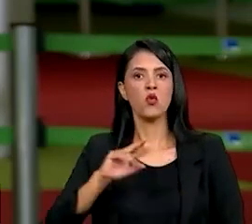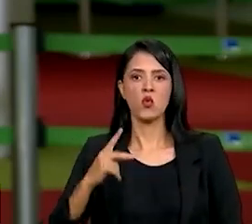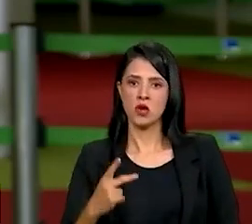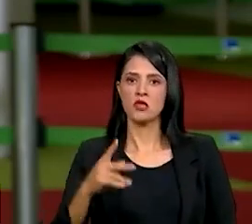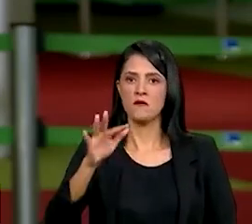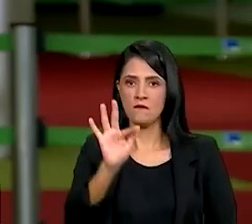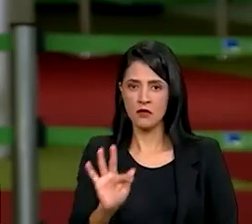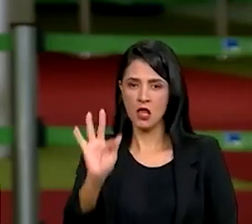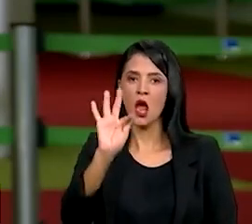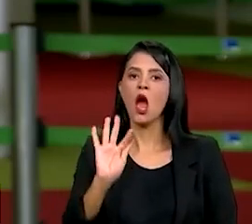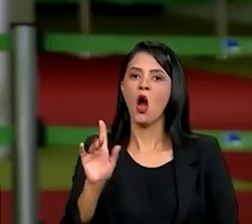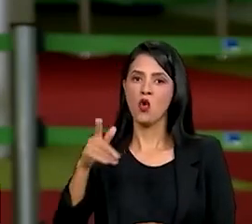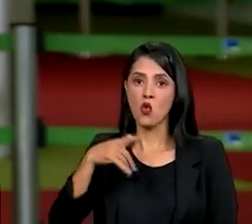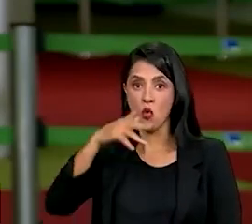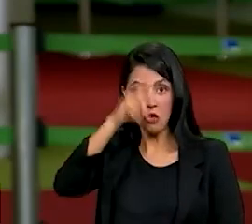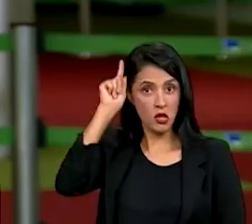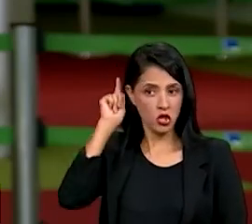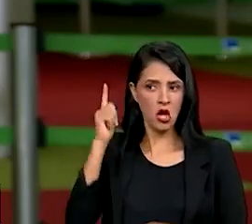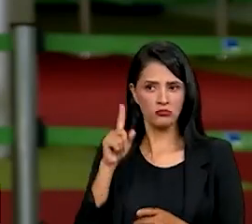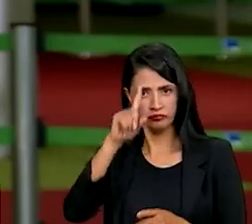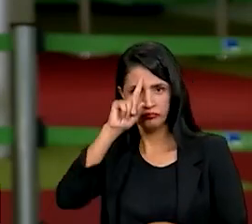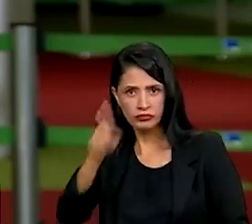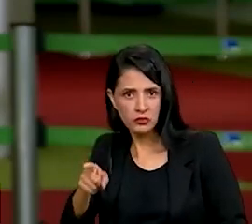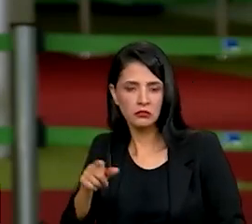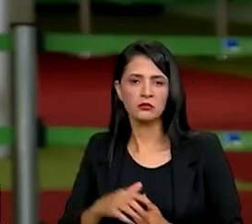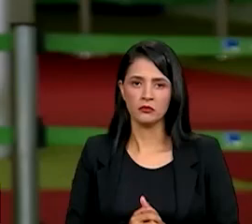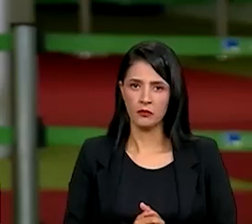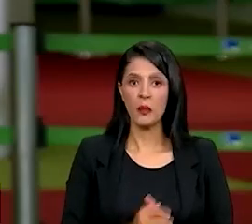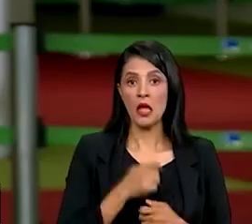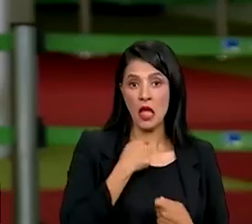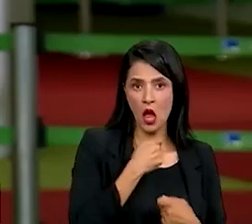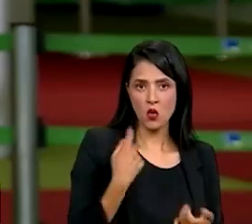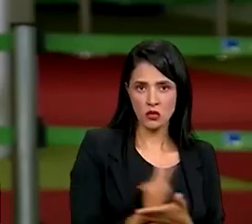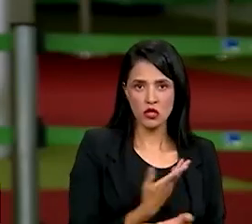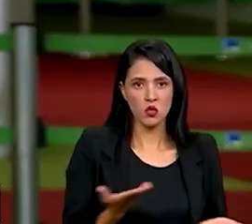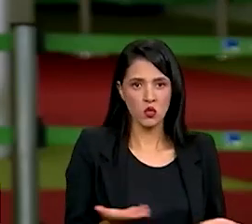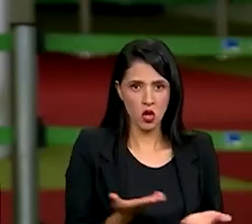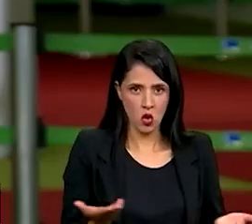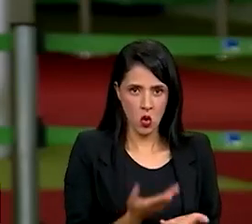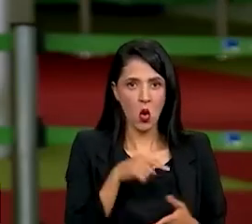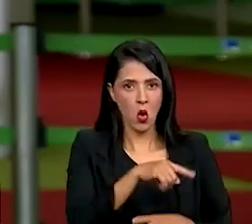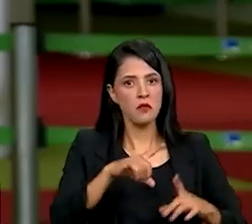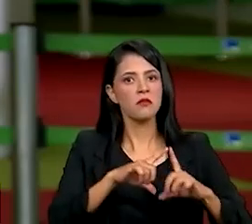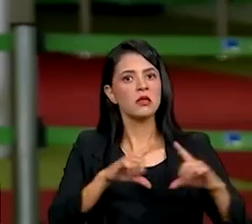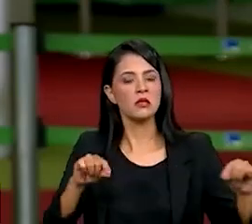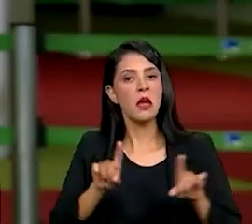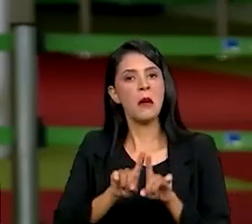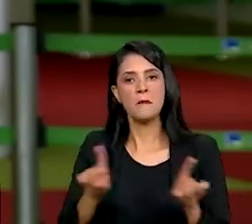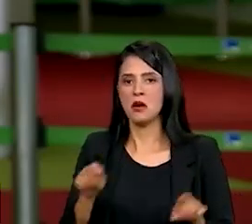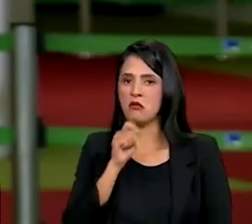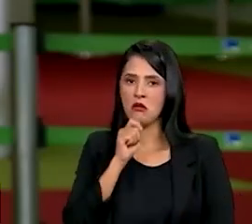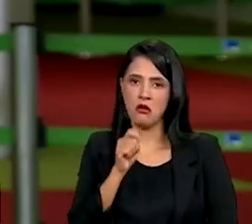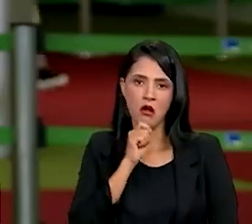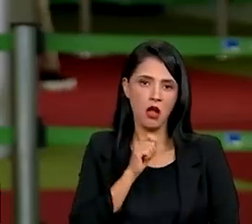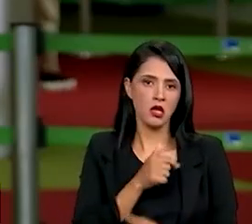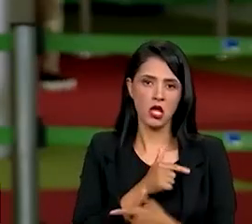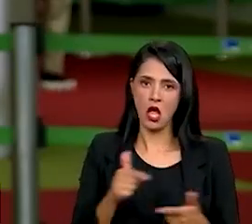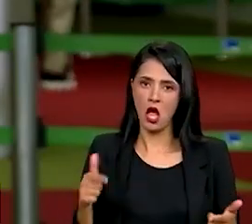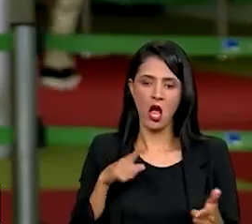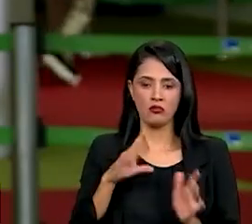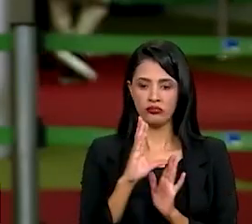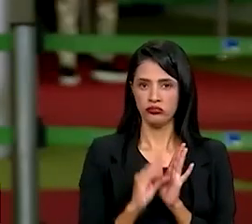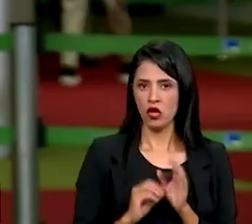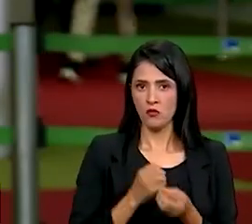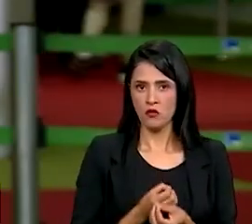do ministro Alexandre de Moraes. Esse depoimento aconteceu agora há pouco aqui em Brasília, mas ainda não teve, né, o